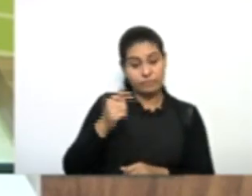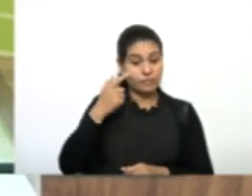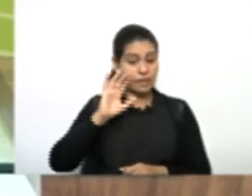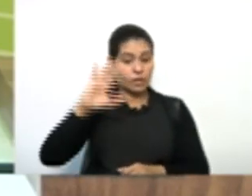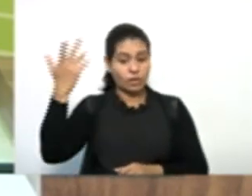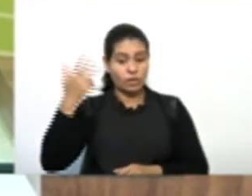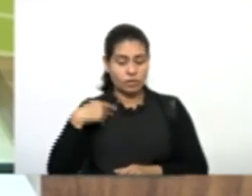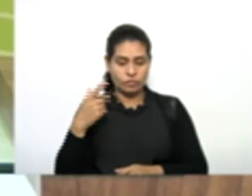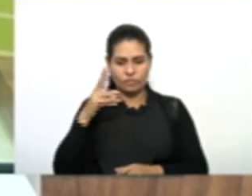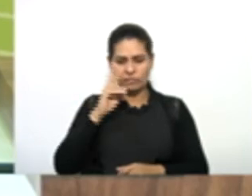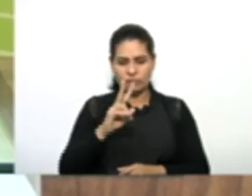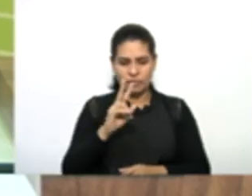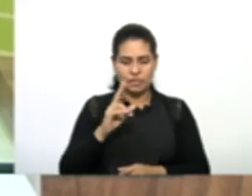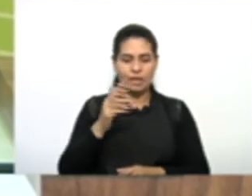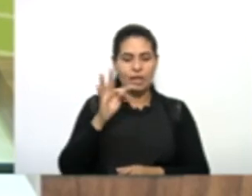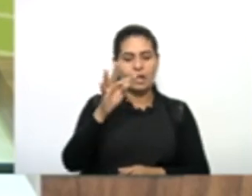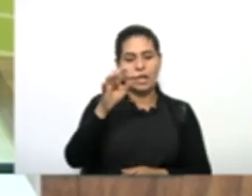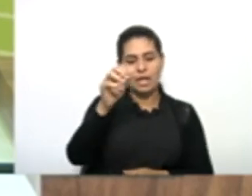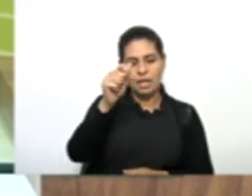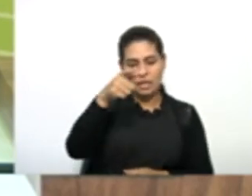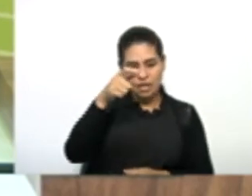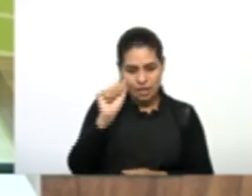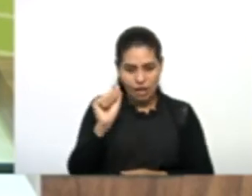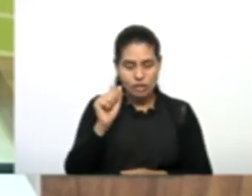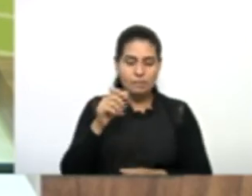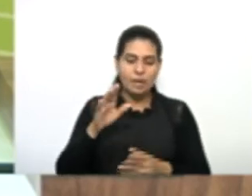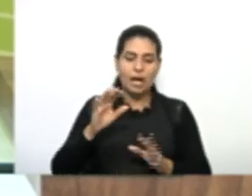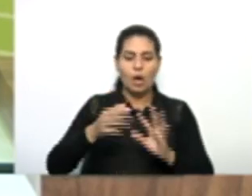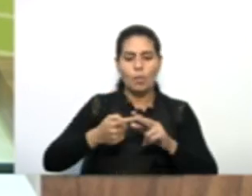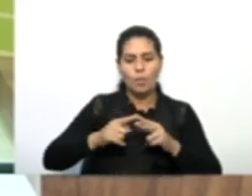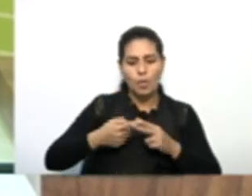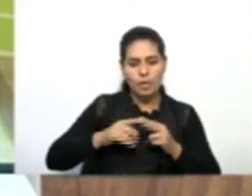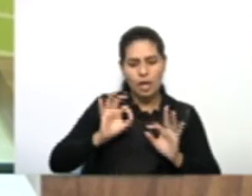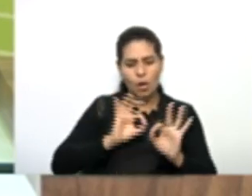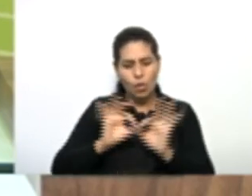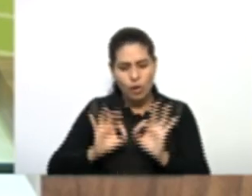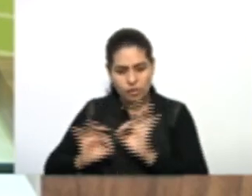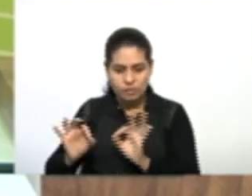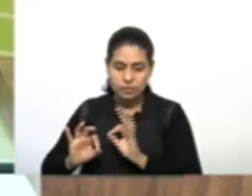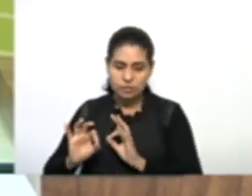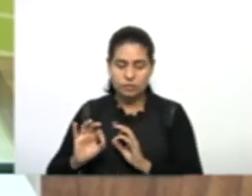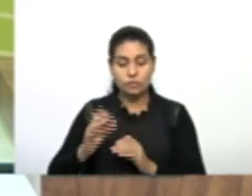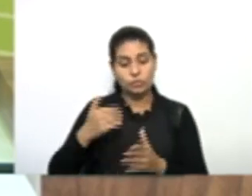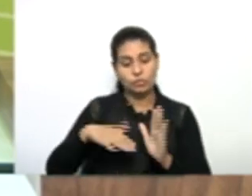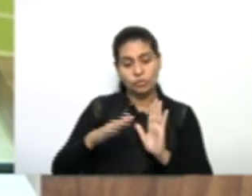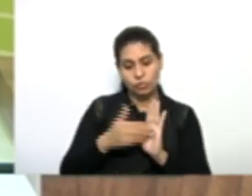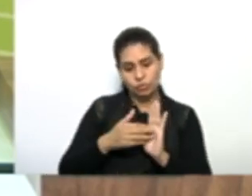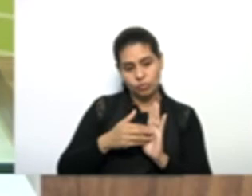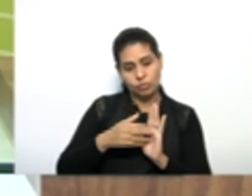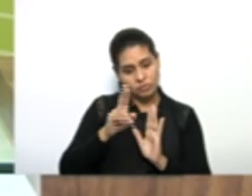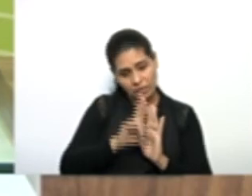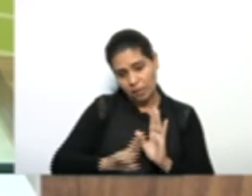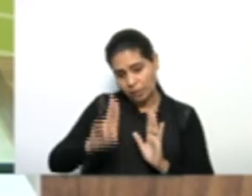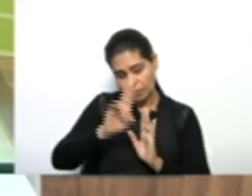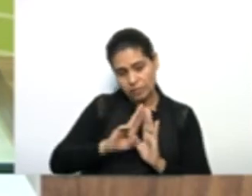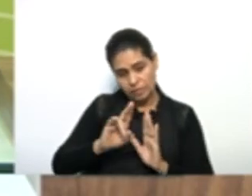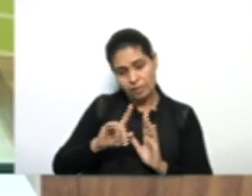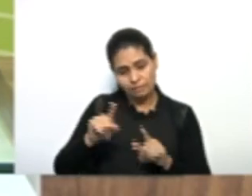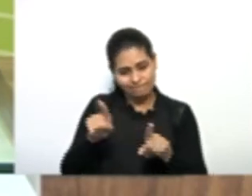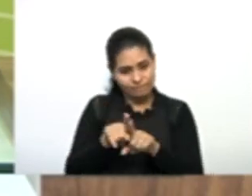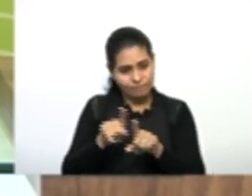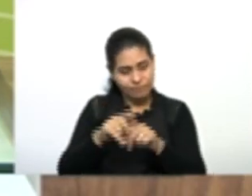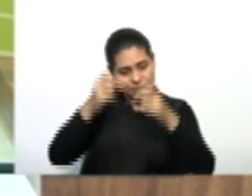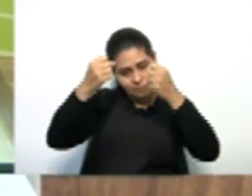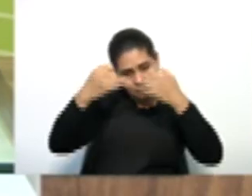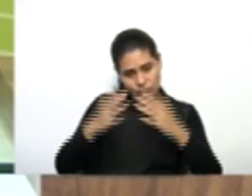Então, recapitulando, é uma taxa para manutenção, para custeio, né? Eventualmente, como nós falamos também,